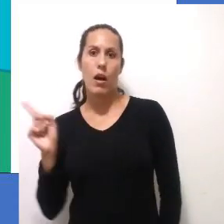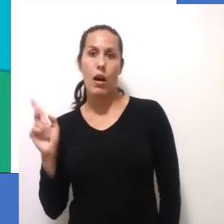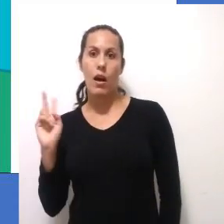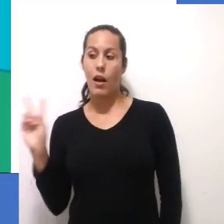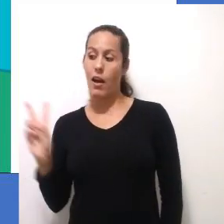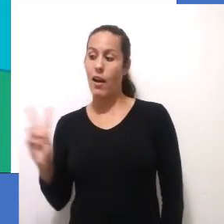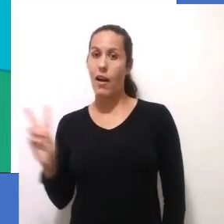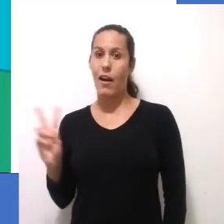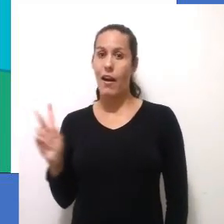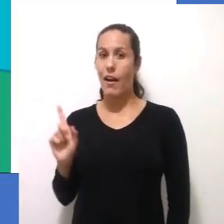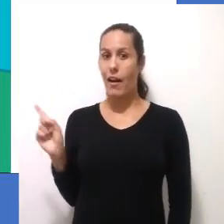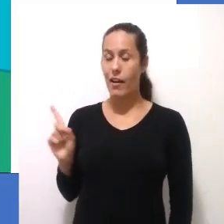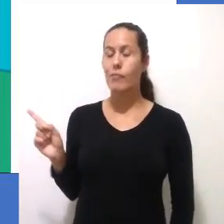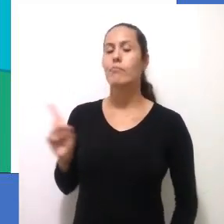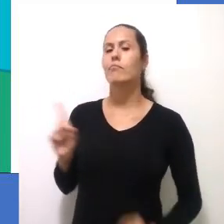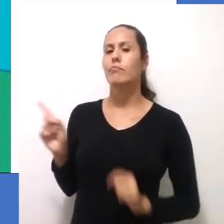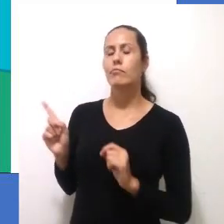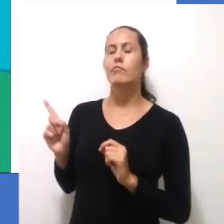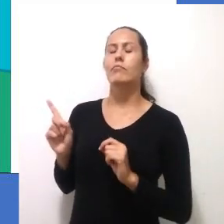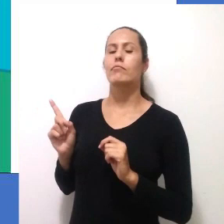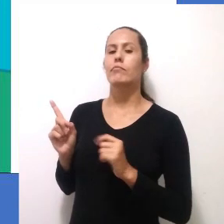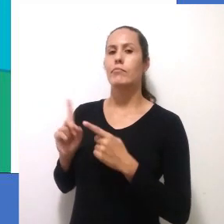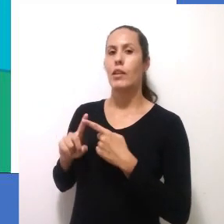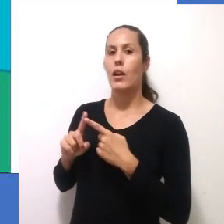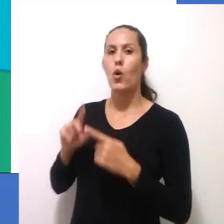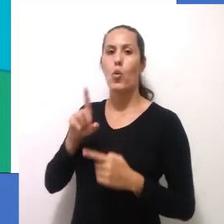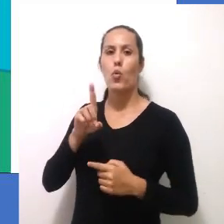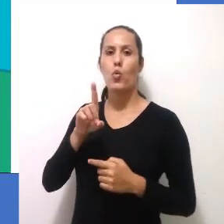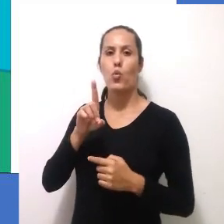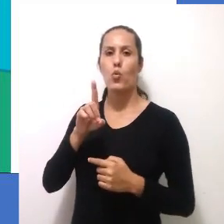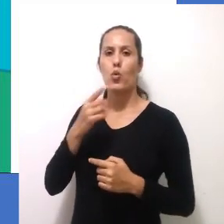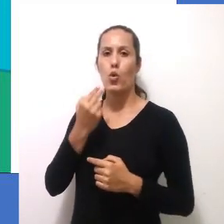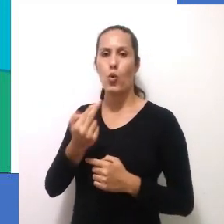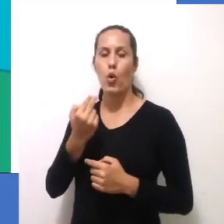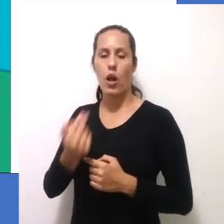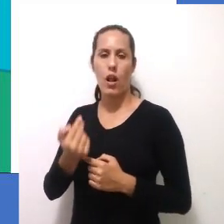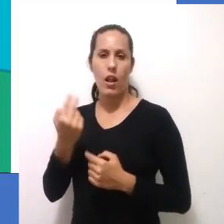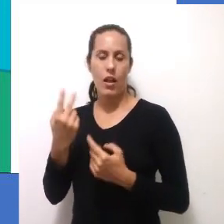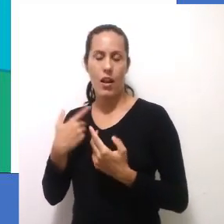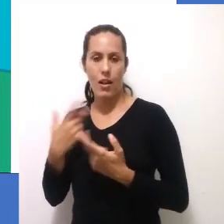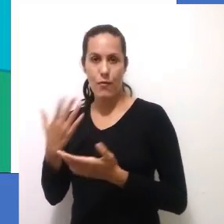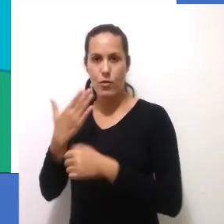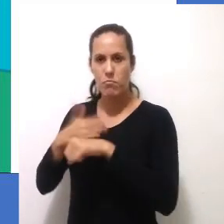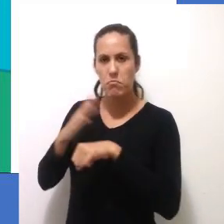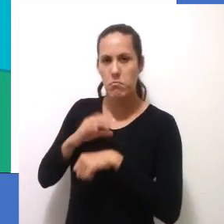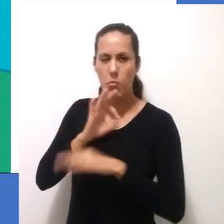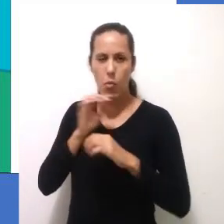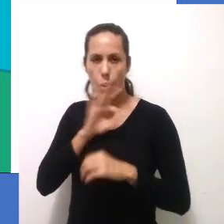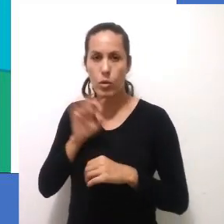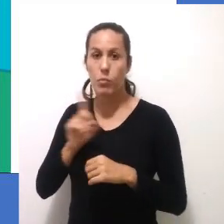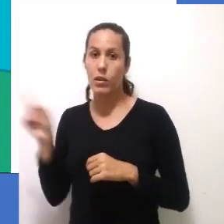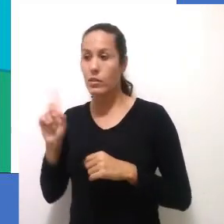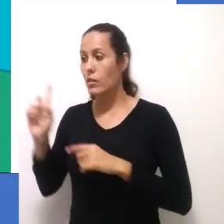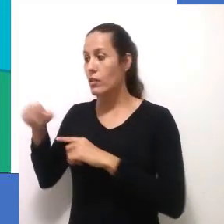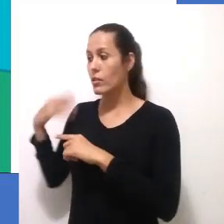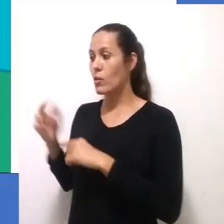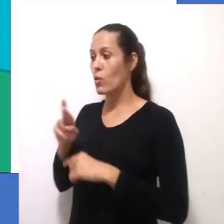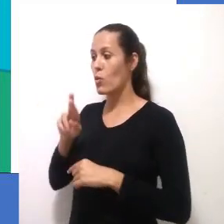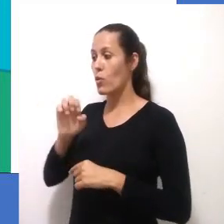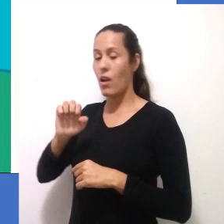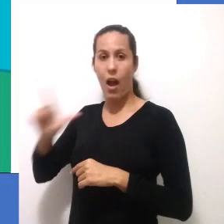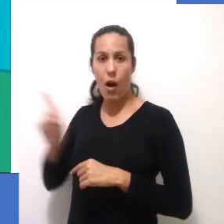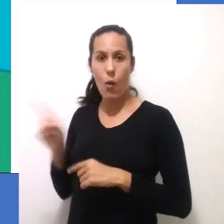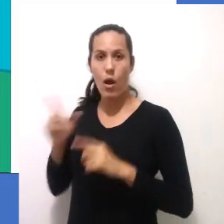Duolingo e esse aplicativo que é bem divertido, que é o Real Find Object, que além de você treinar vocabulário, você vai